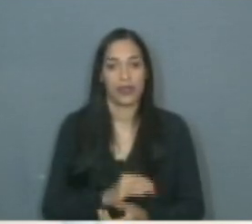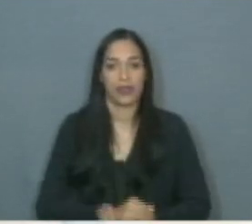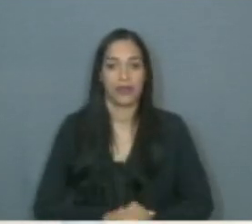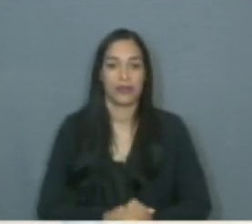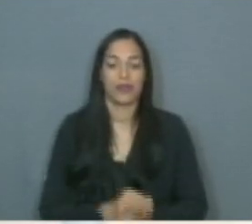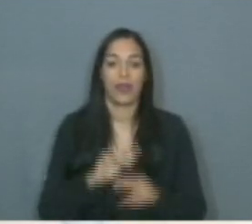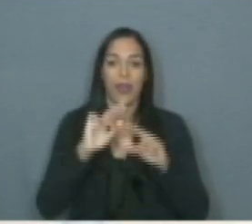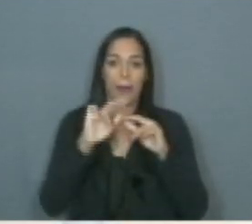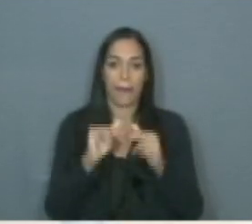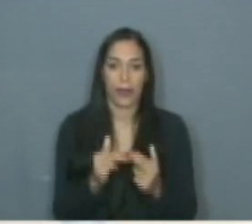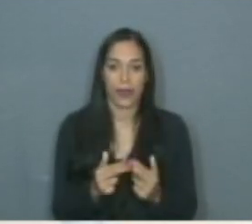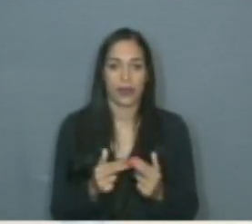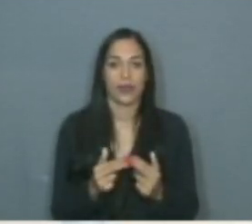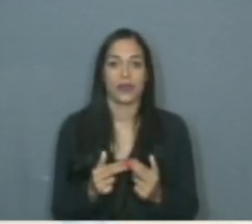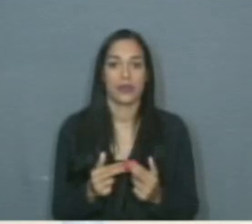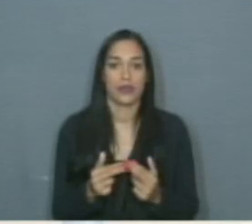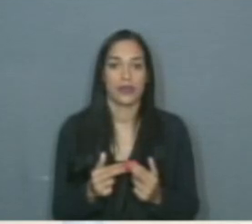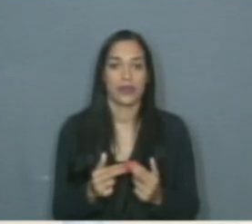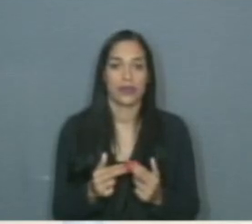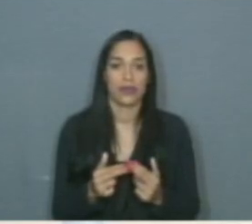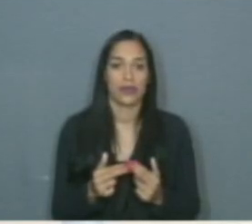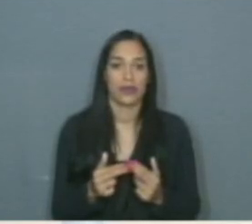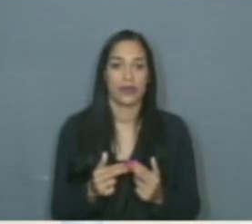E, por isso,